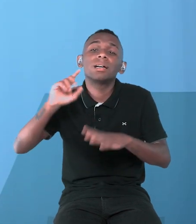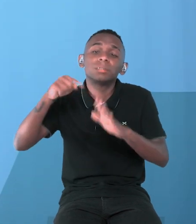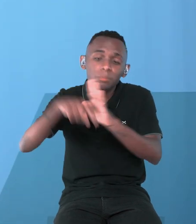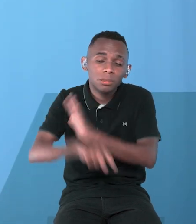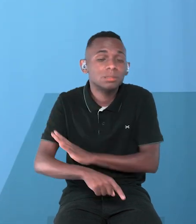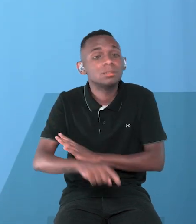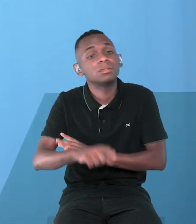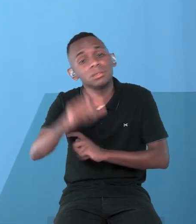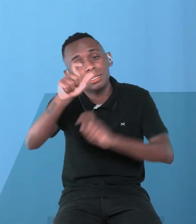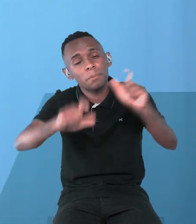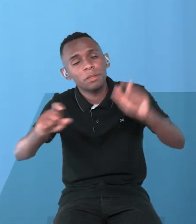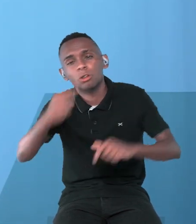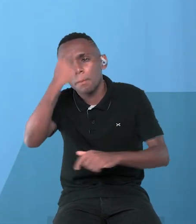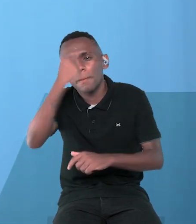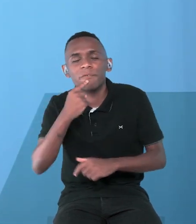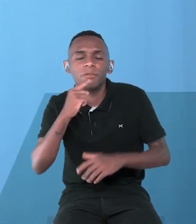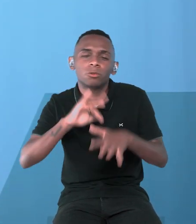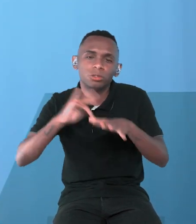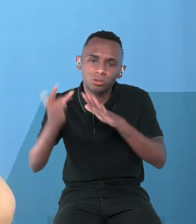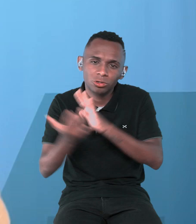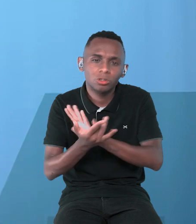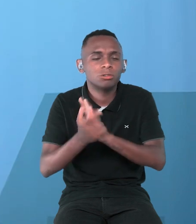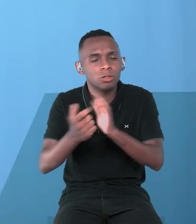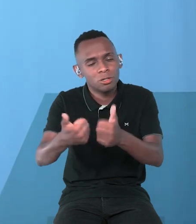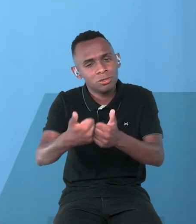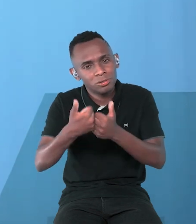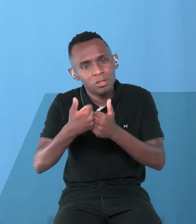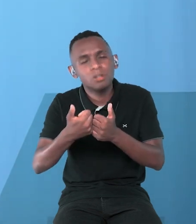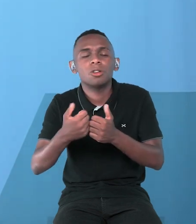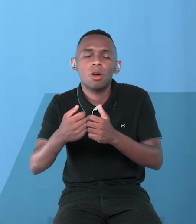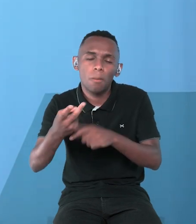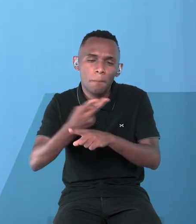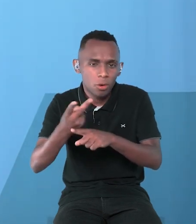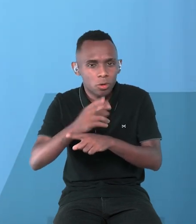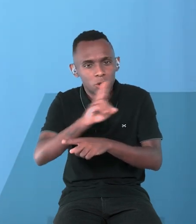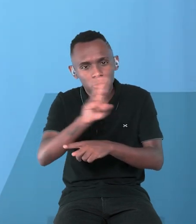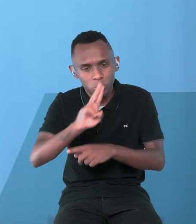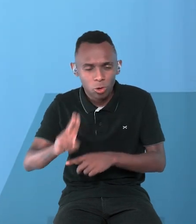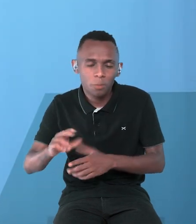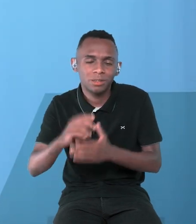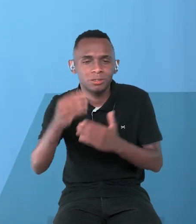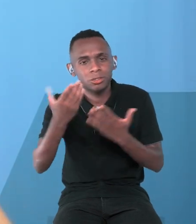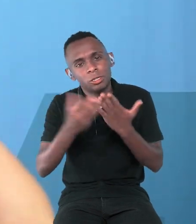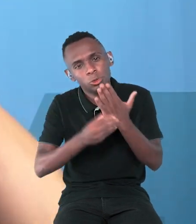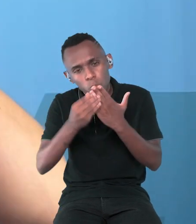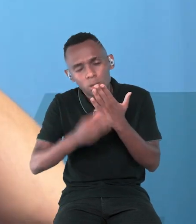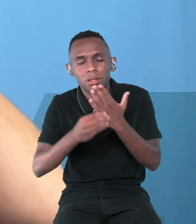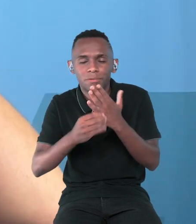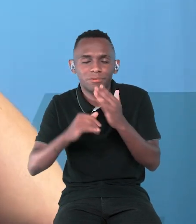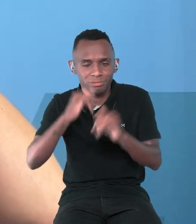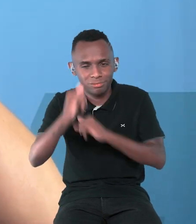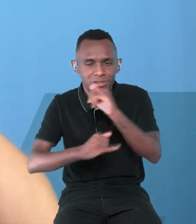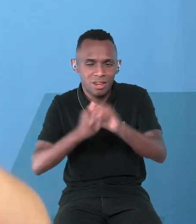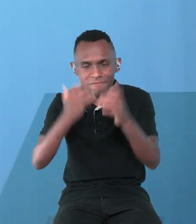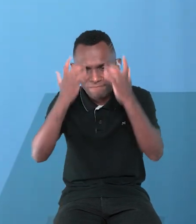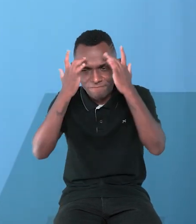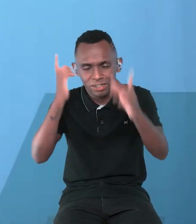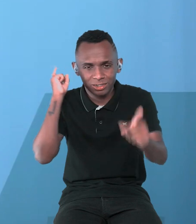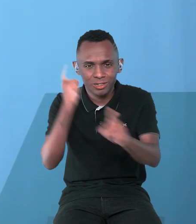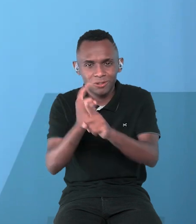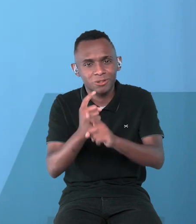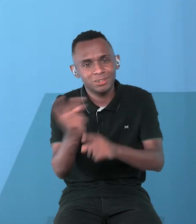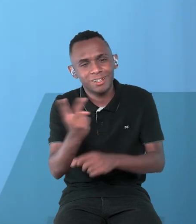ou se for uma coisa real, um sofrimento real, entregue os pontos até onde você achar que é seu